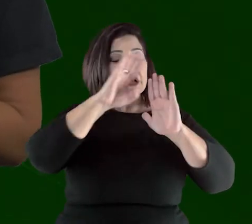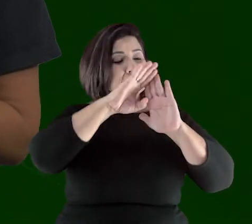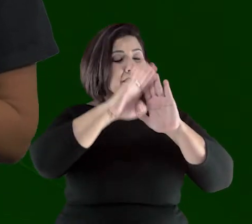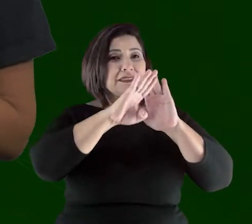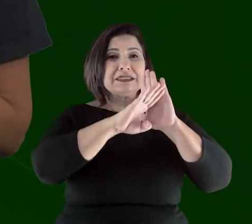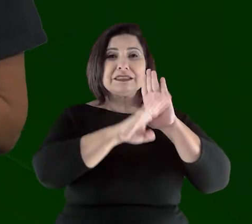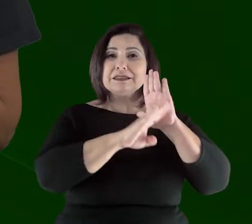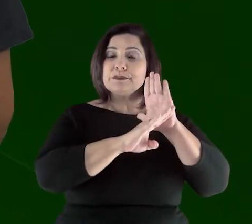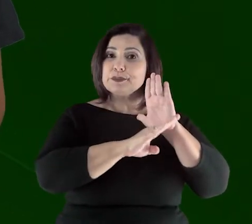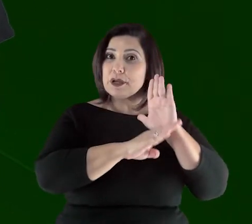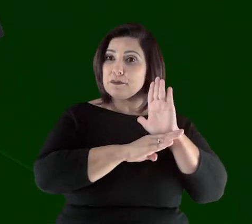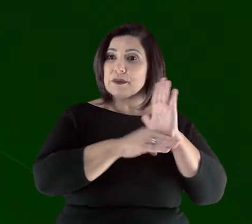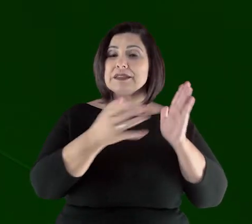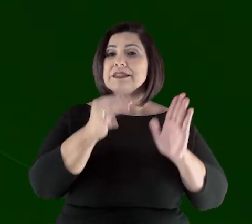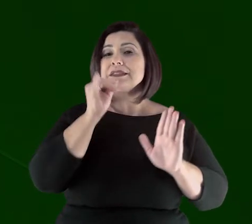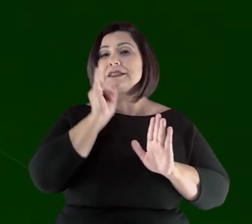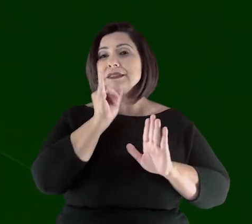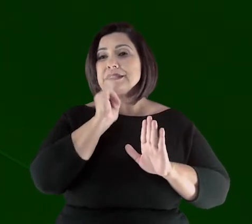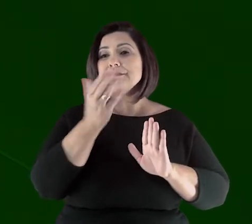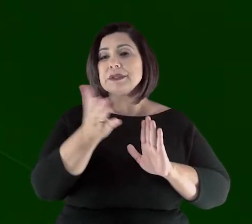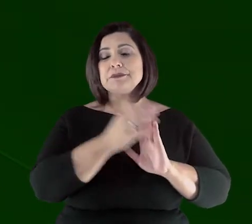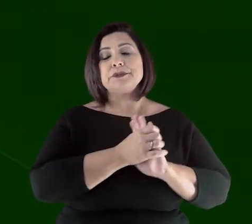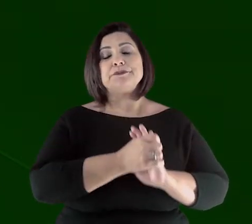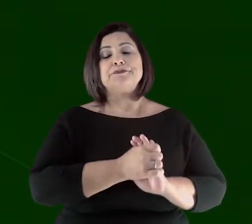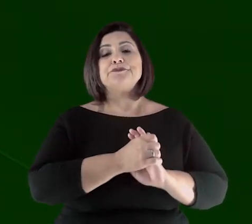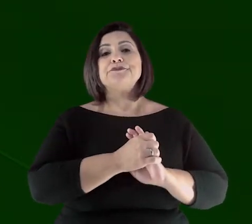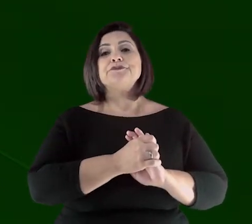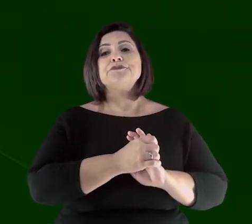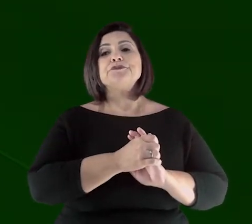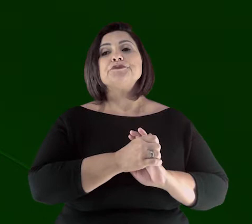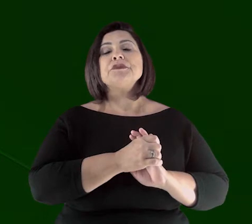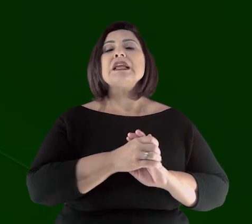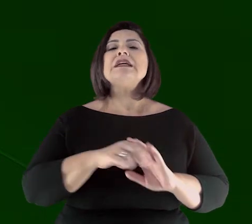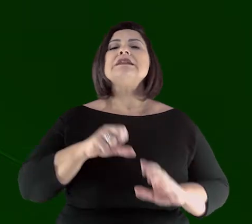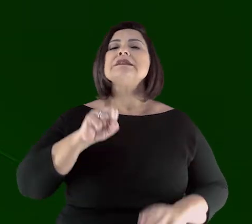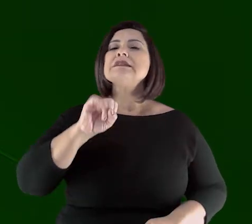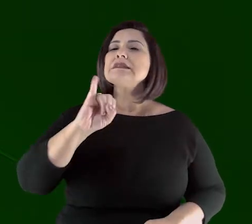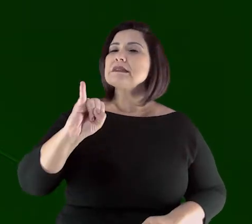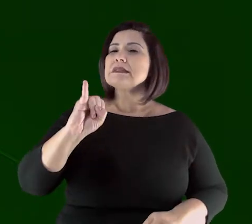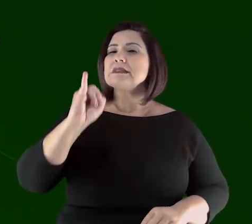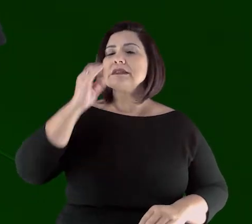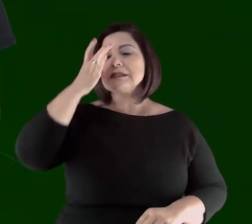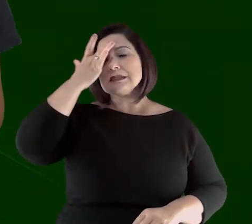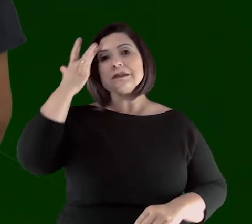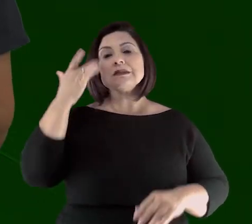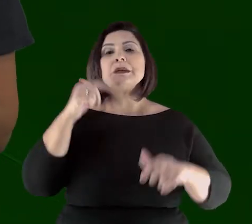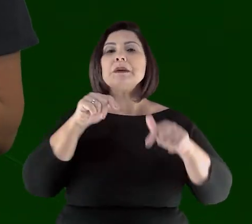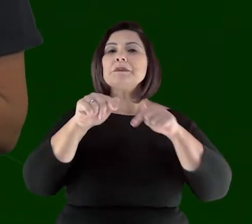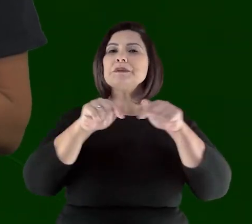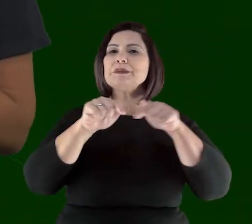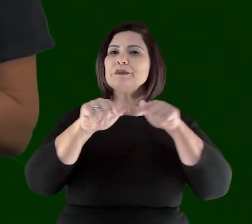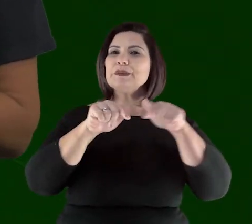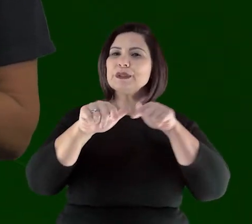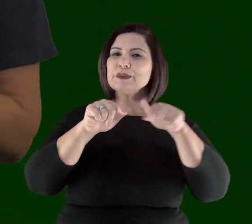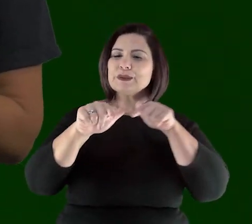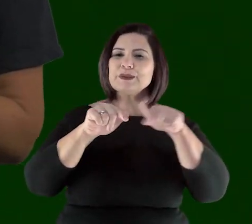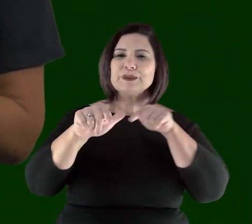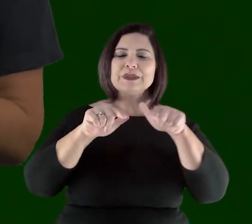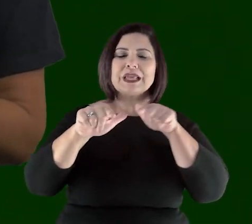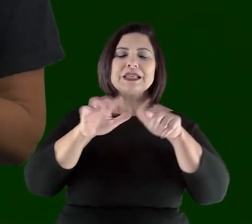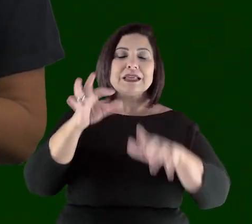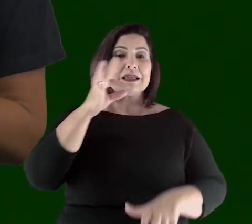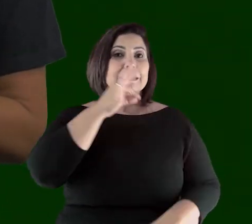alimentícia. E sobre os comprovantes de renda, nós temos uma lista de vários exemplos no edital do